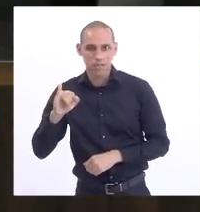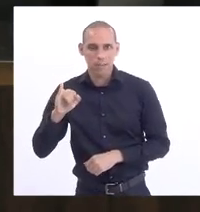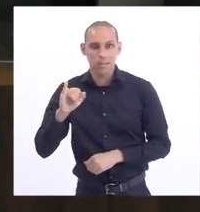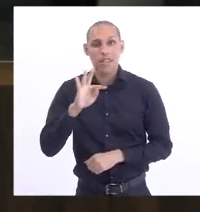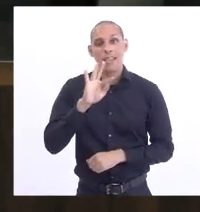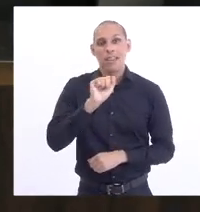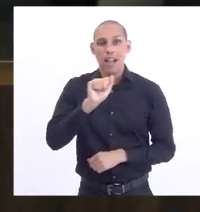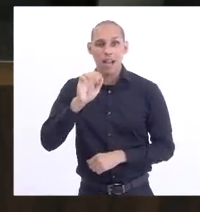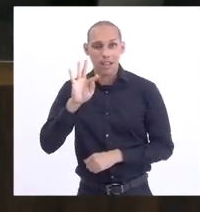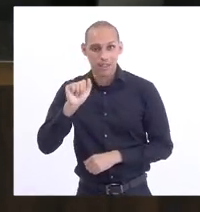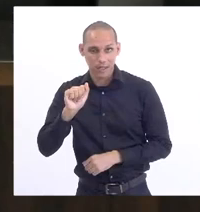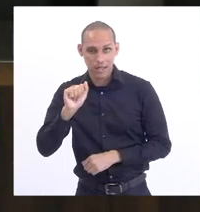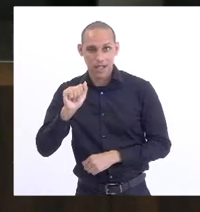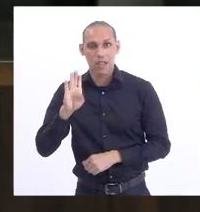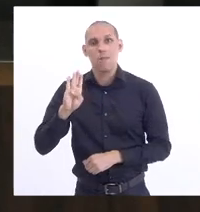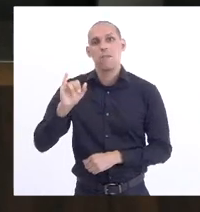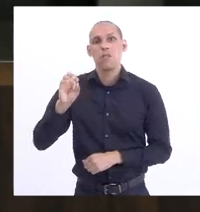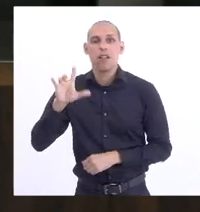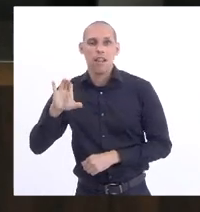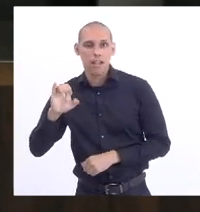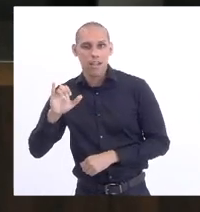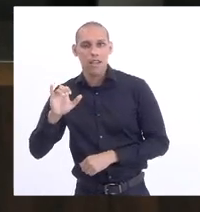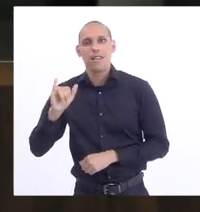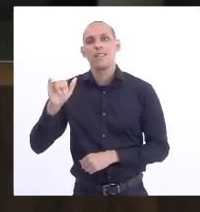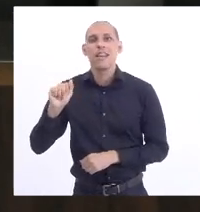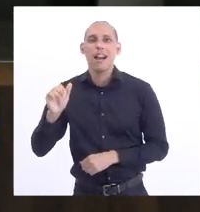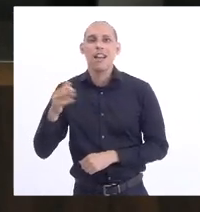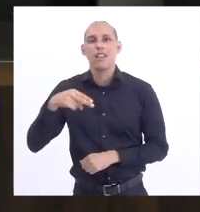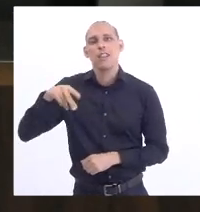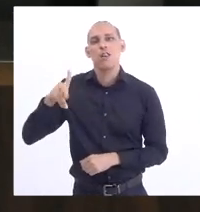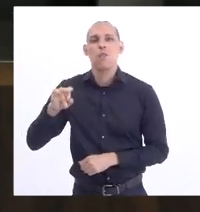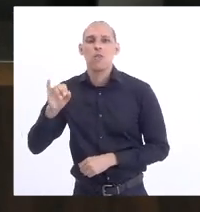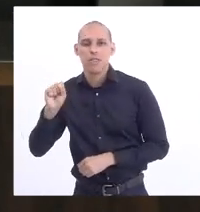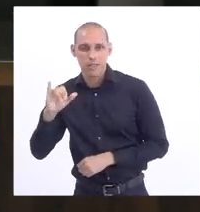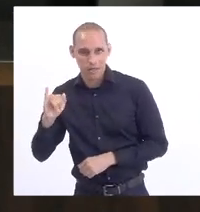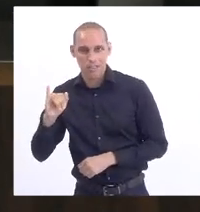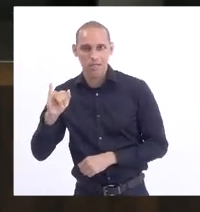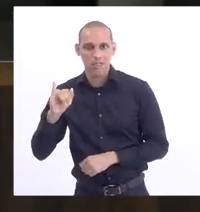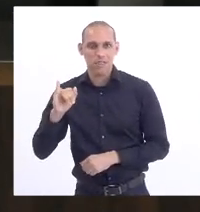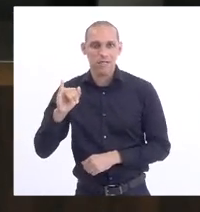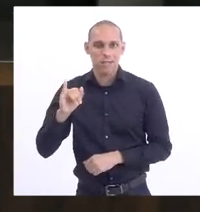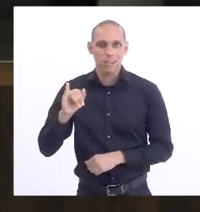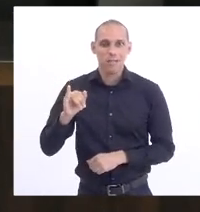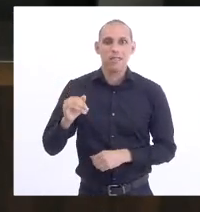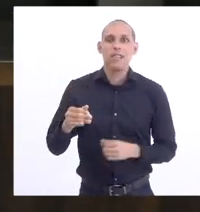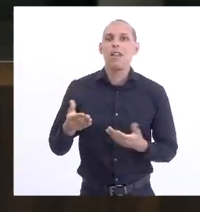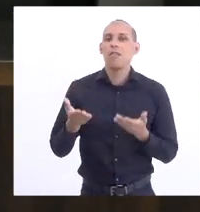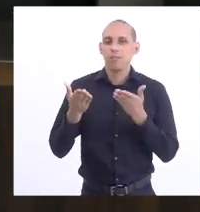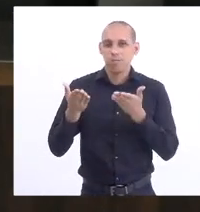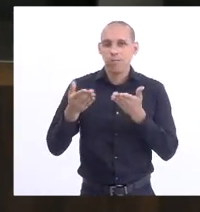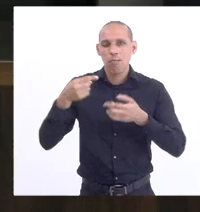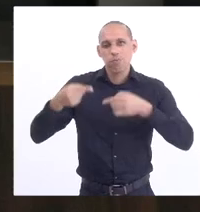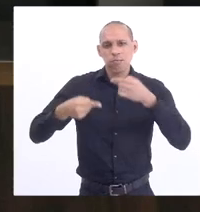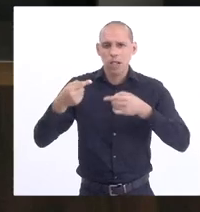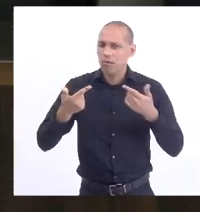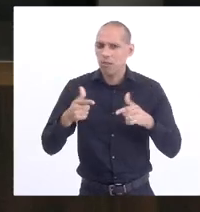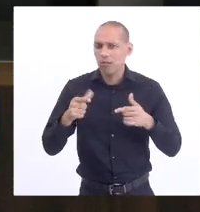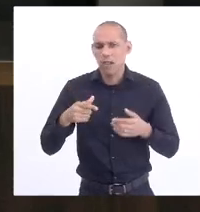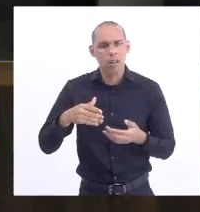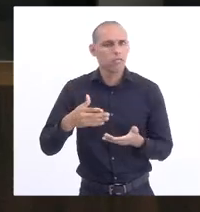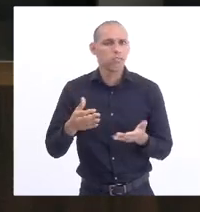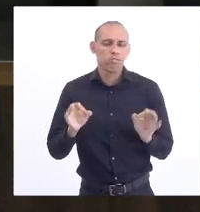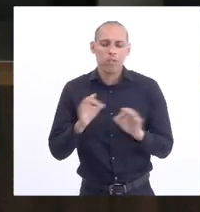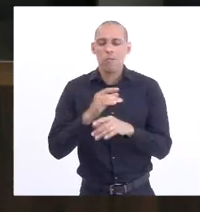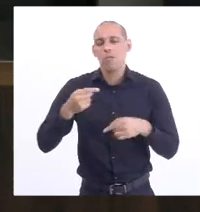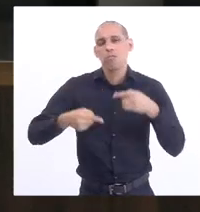Tata Bioleiakos. Parece a comissão de normas internas e proposições favorável ao deputado Chico Machado. Em discussão, não havendo quem queira discutir, encerrada a discussão,